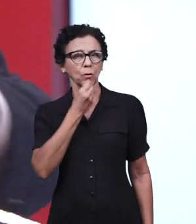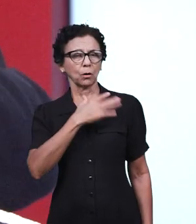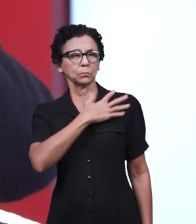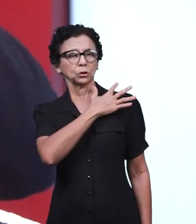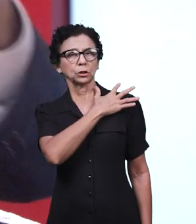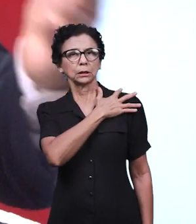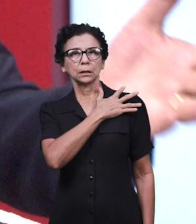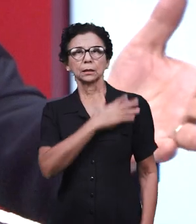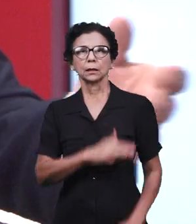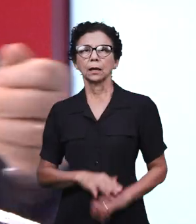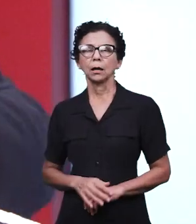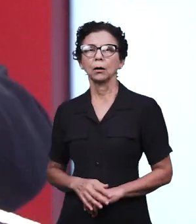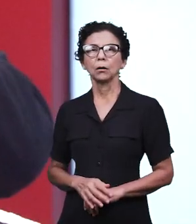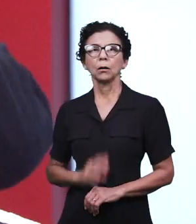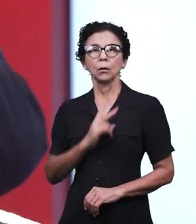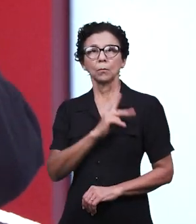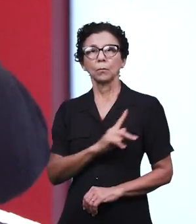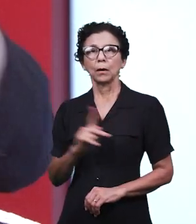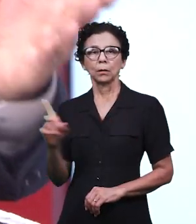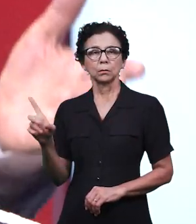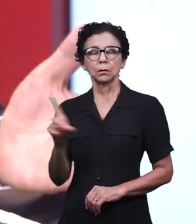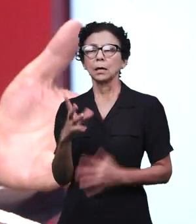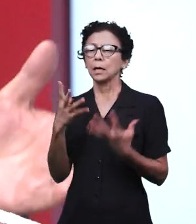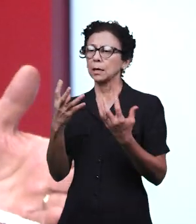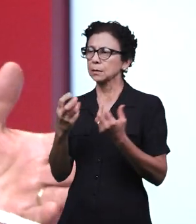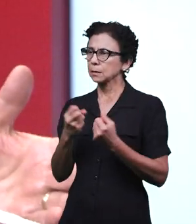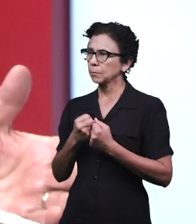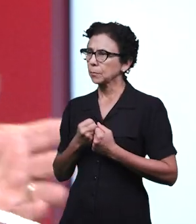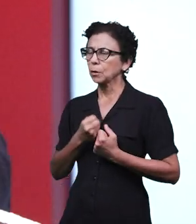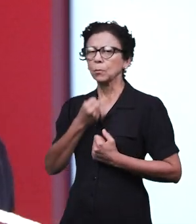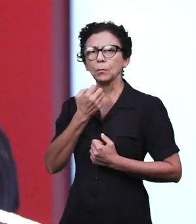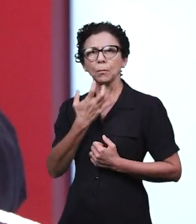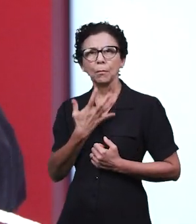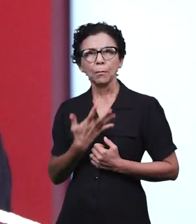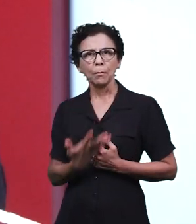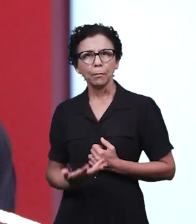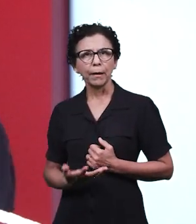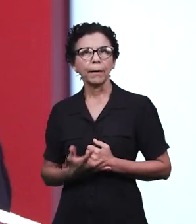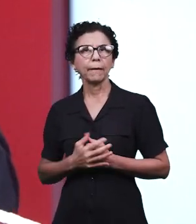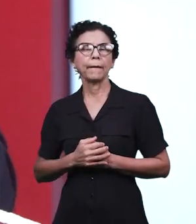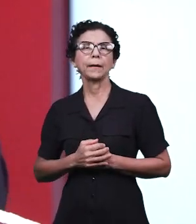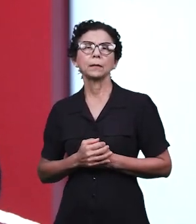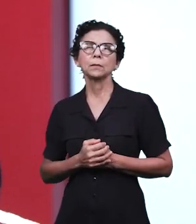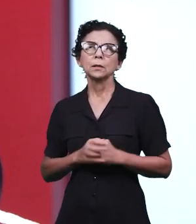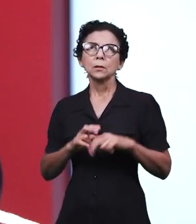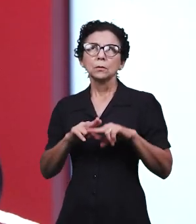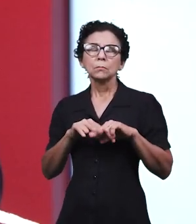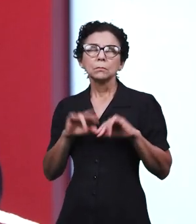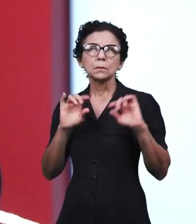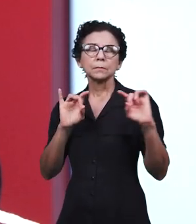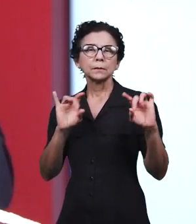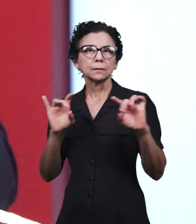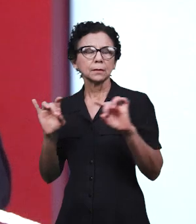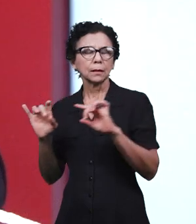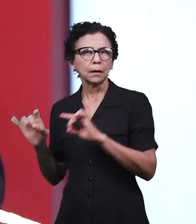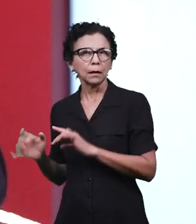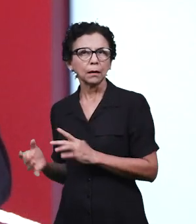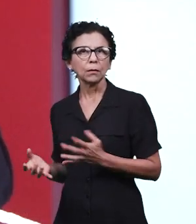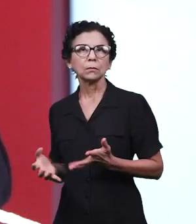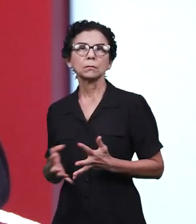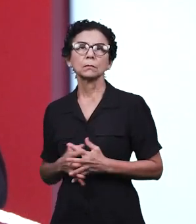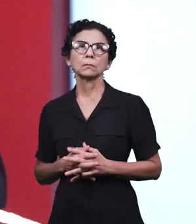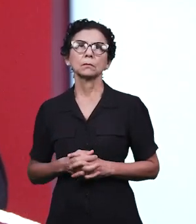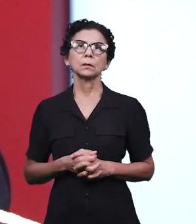Paulo falassem com ele, até que cuidassem dele. E outra coisa que se observa é